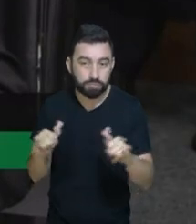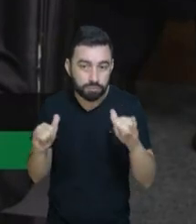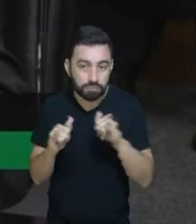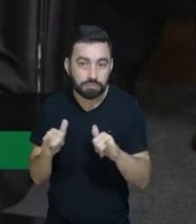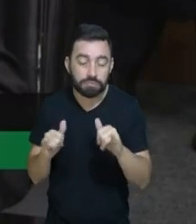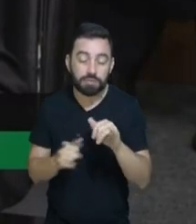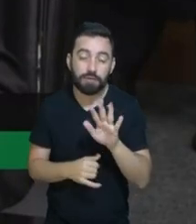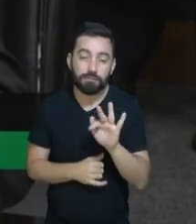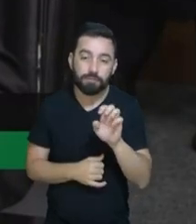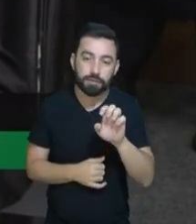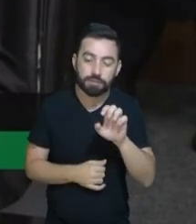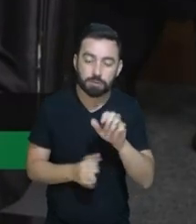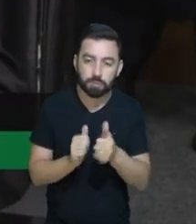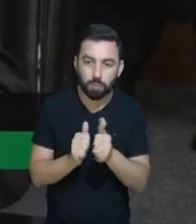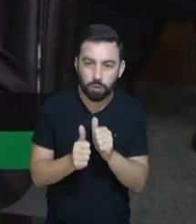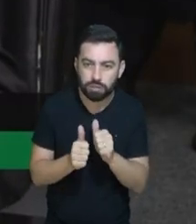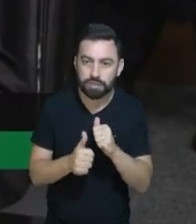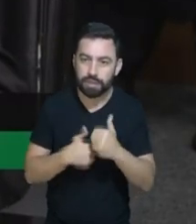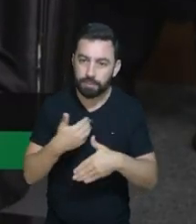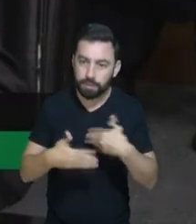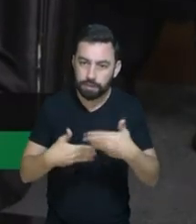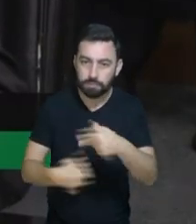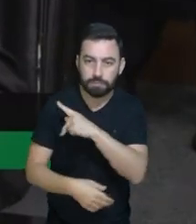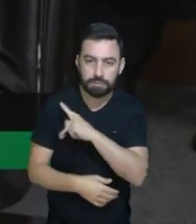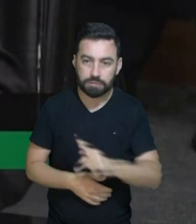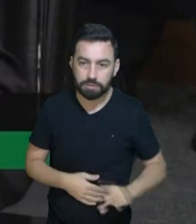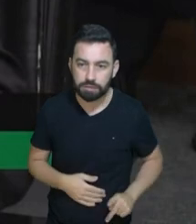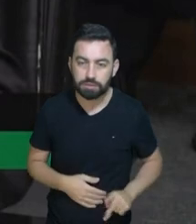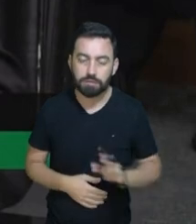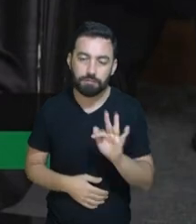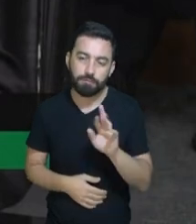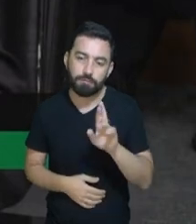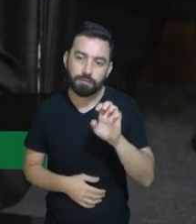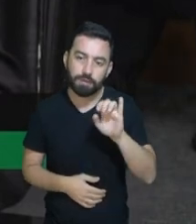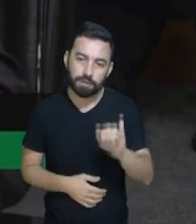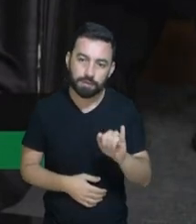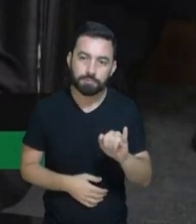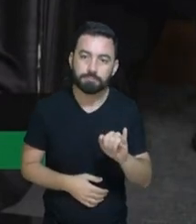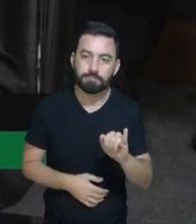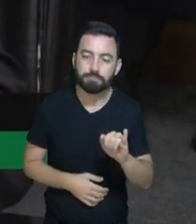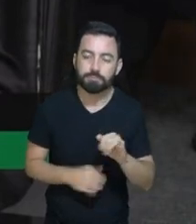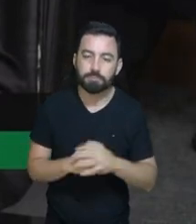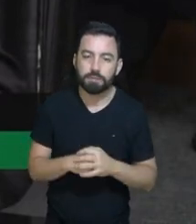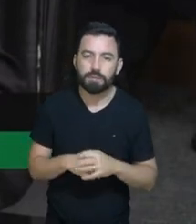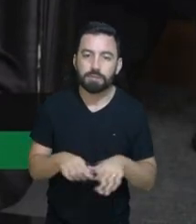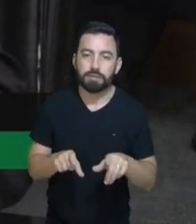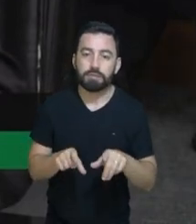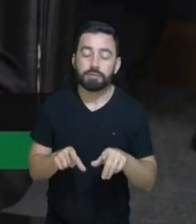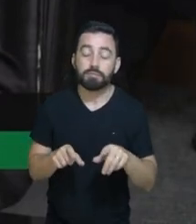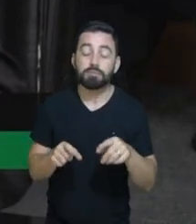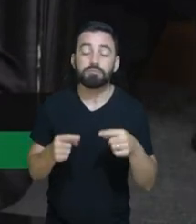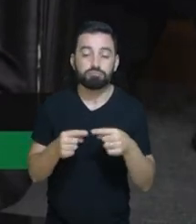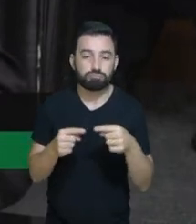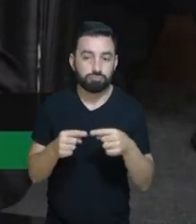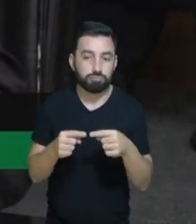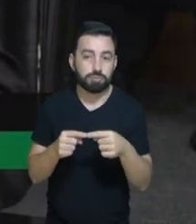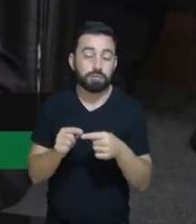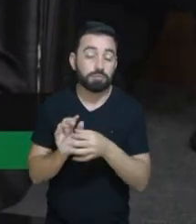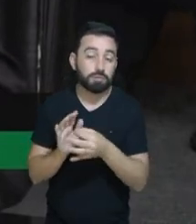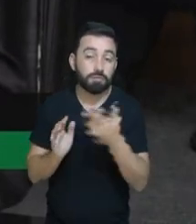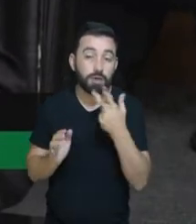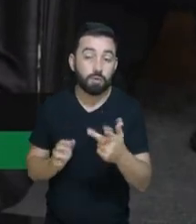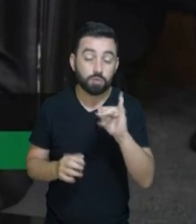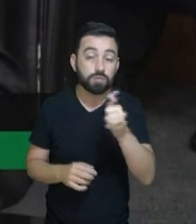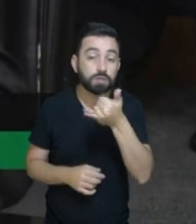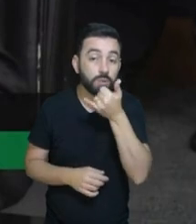fesporte encaminhada pelo senhor presidente freiberg Rubens do Nascimento na referida manifestação justificou-se